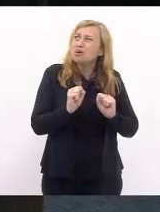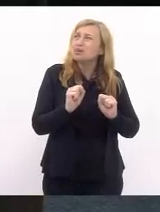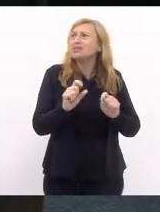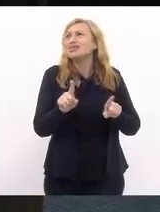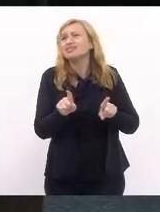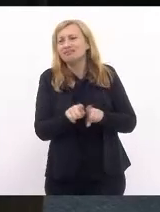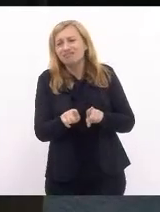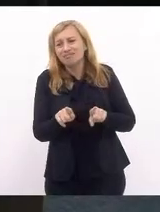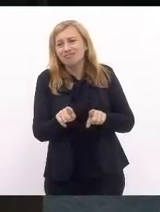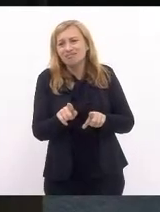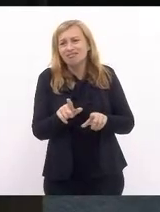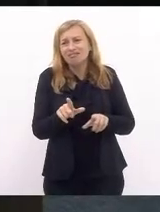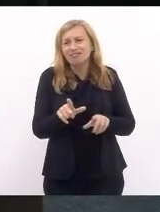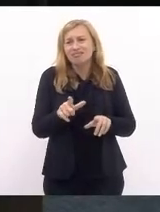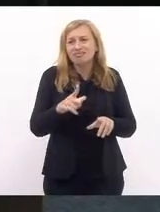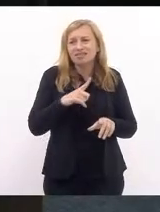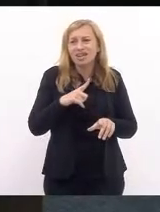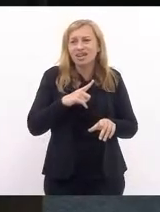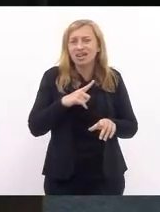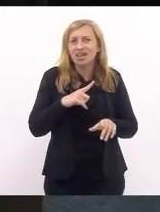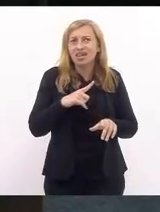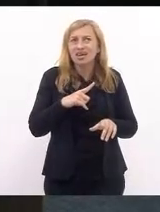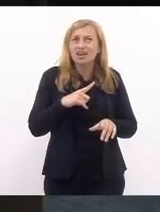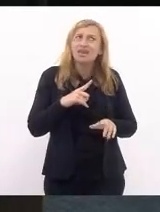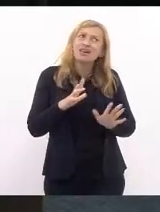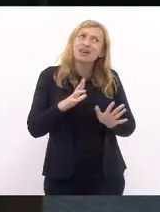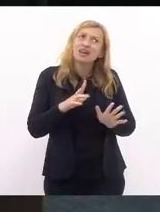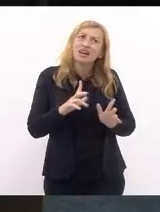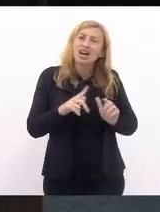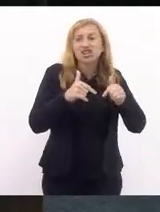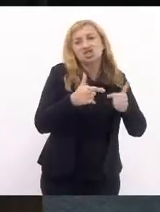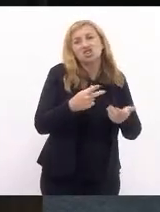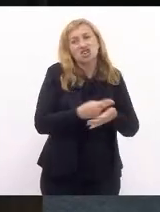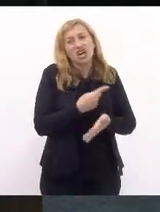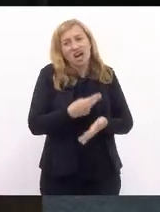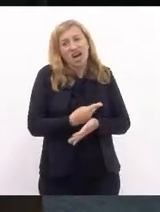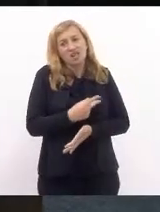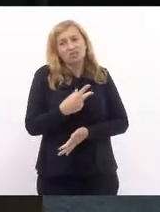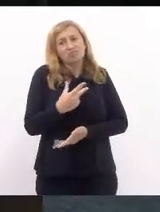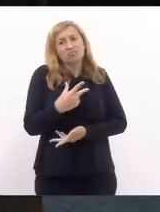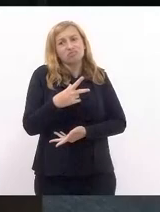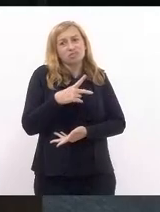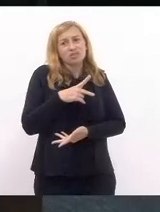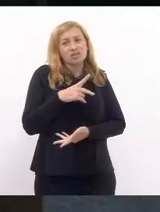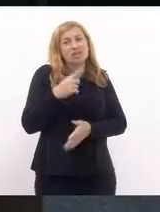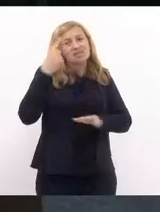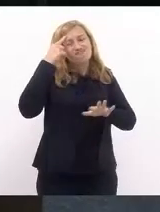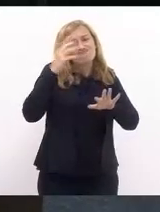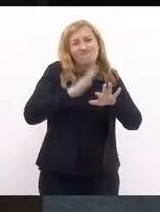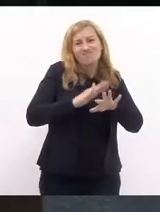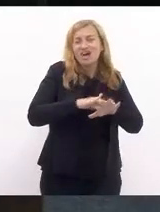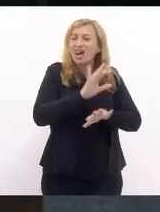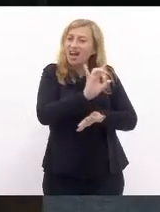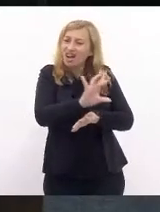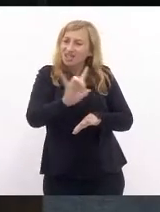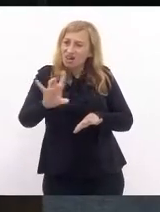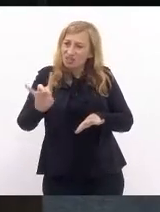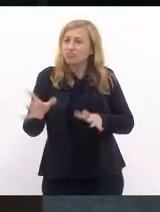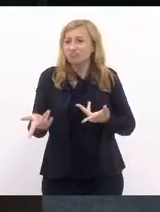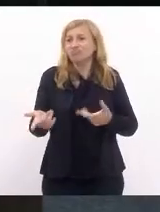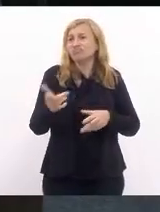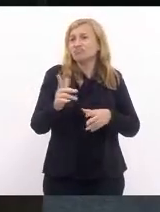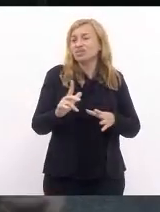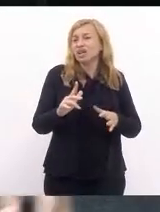ter levado Em algum momento nosso embate porque o pessoal e que nunca pessoal sempre é ideológico cada um defende